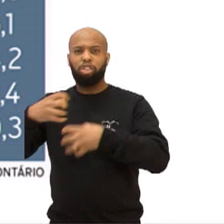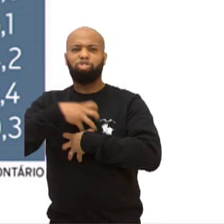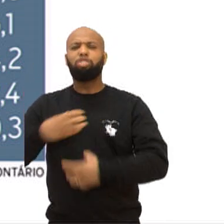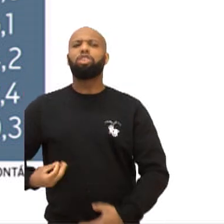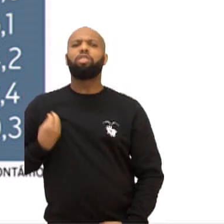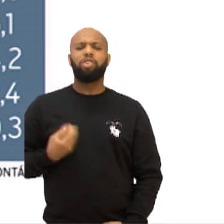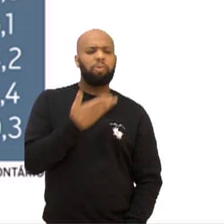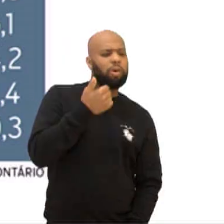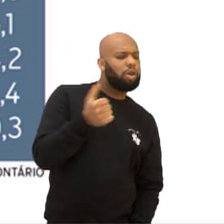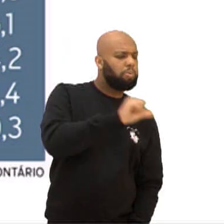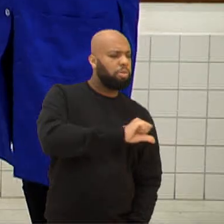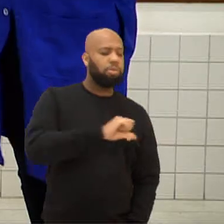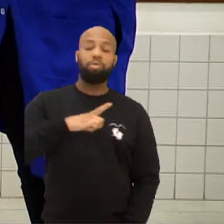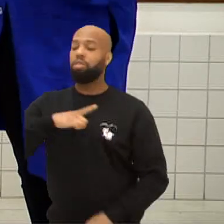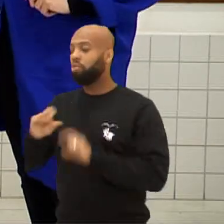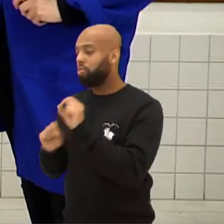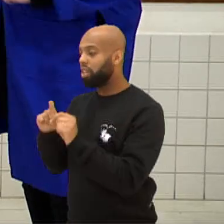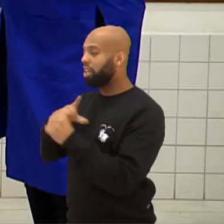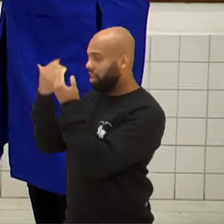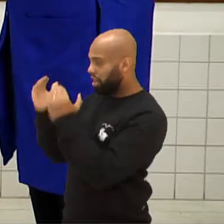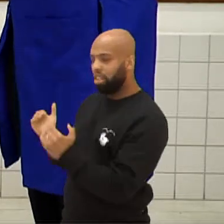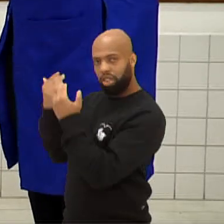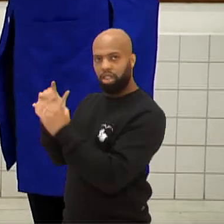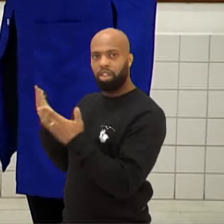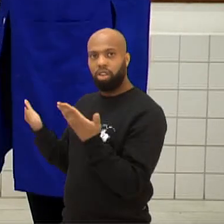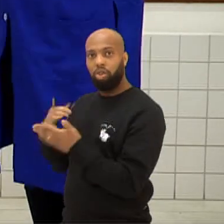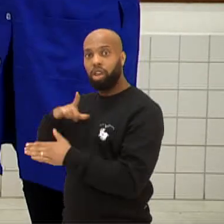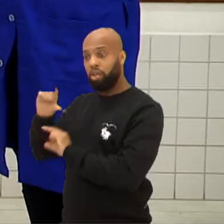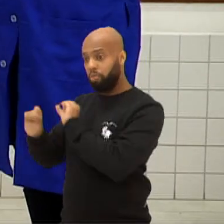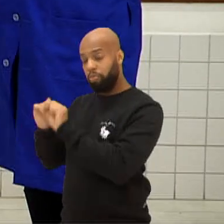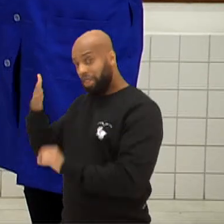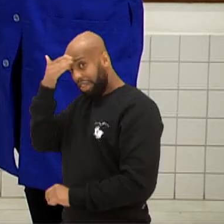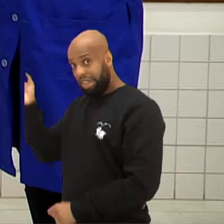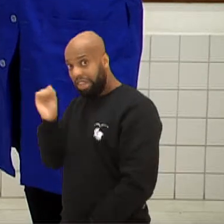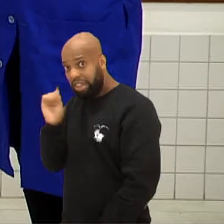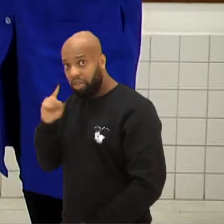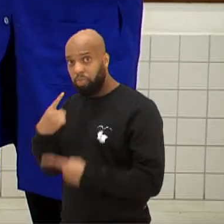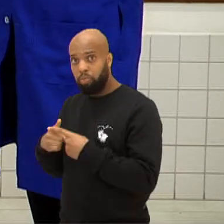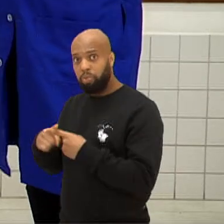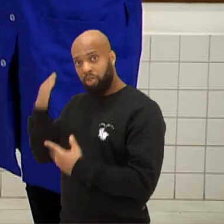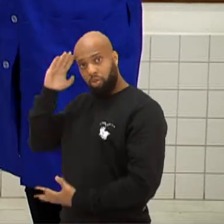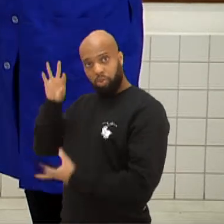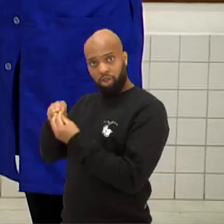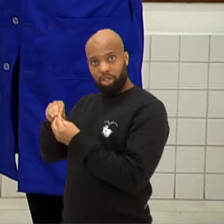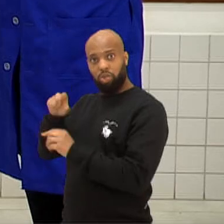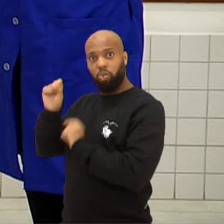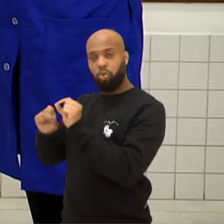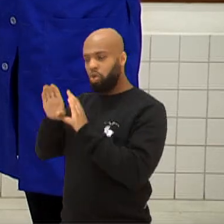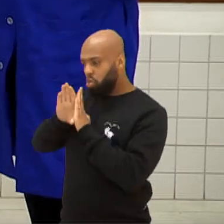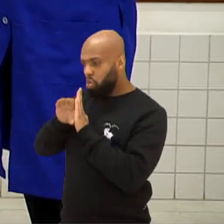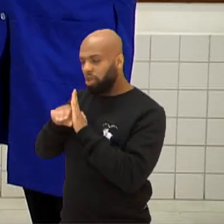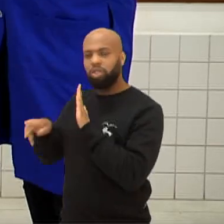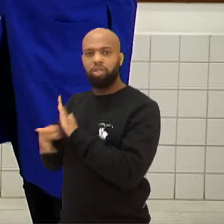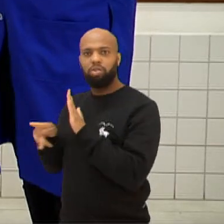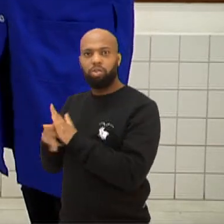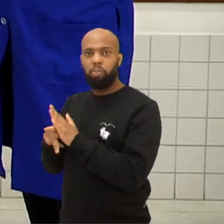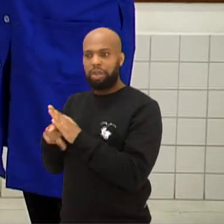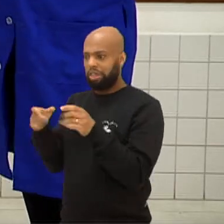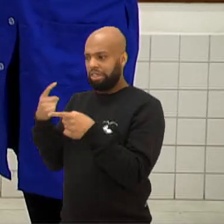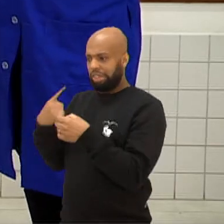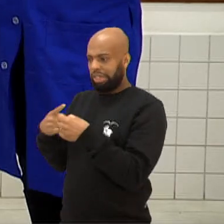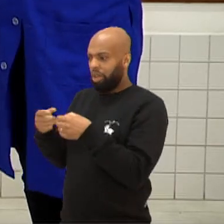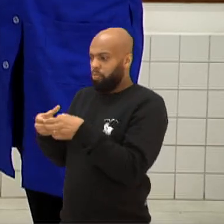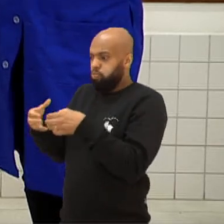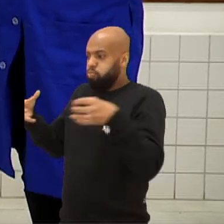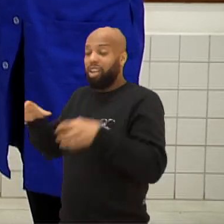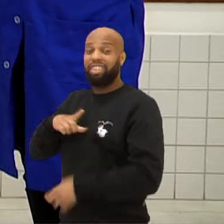pior, professora? Nós temos que fazer essa análise, mas não esqueçam, para entender bem a sistemática, que o conceito de megacidade são cidades com